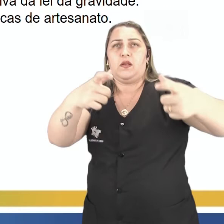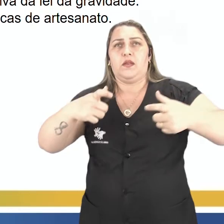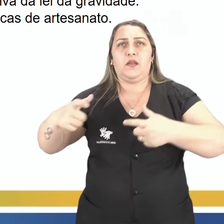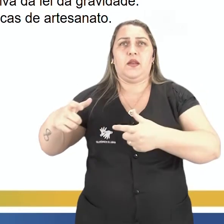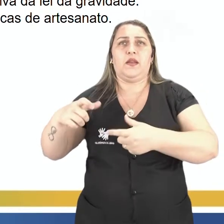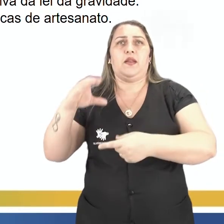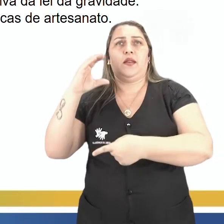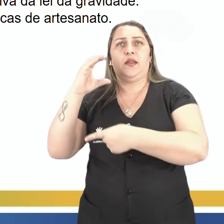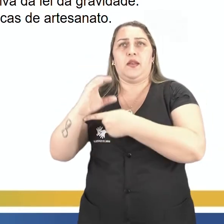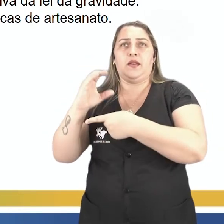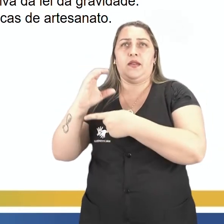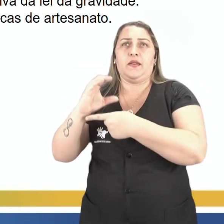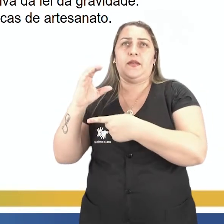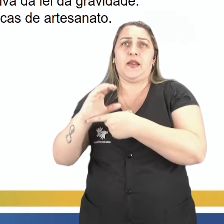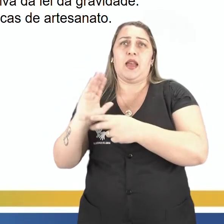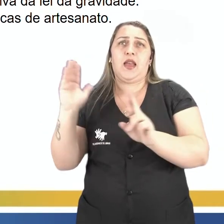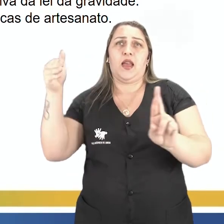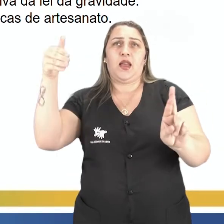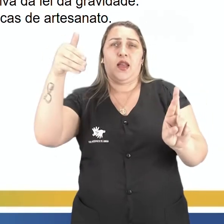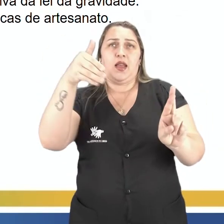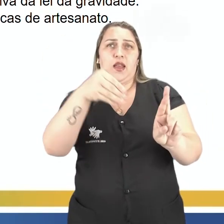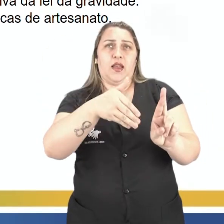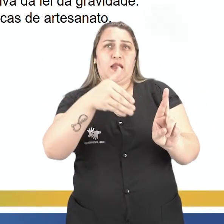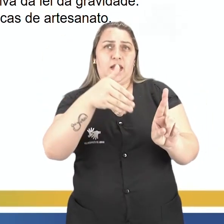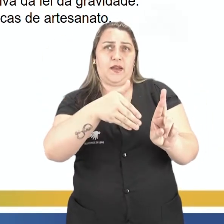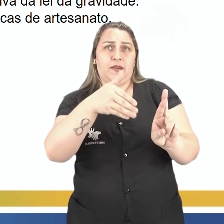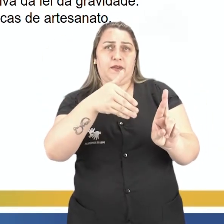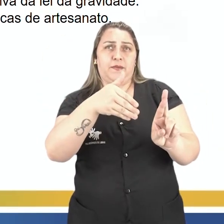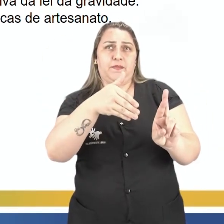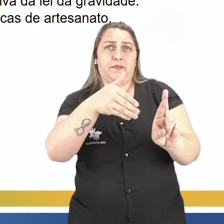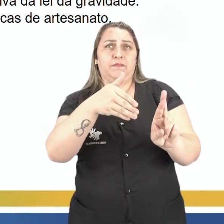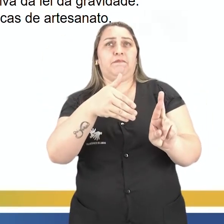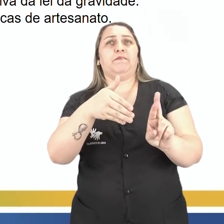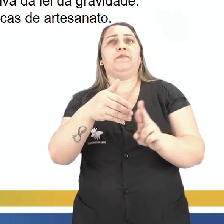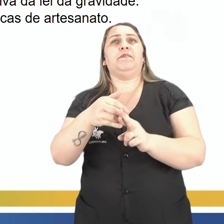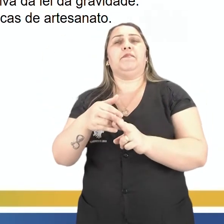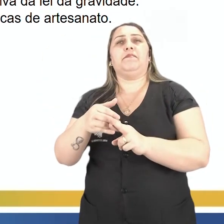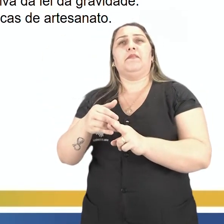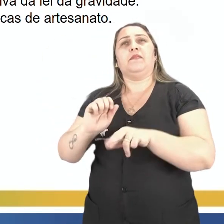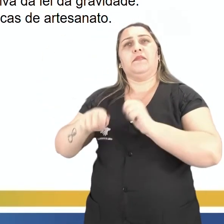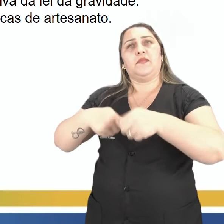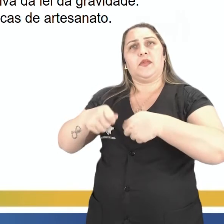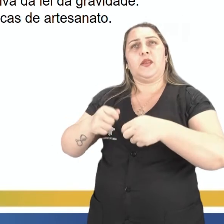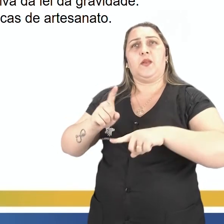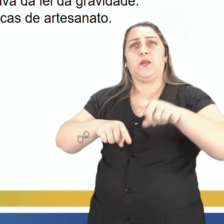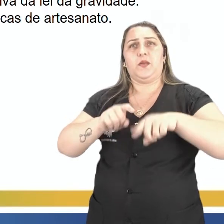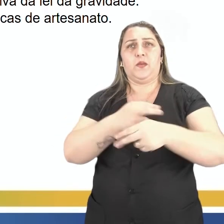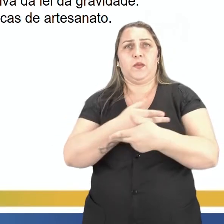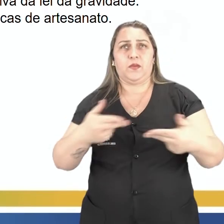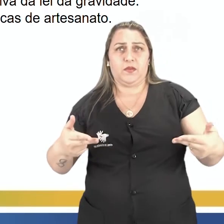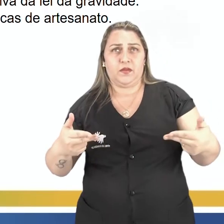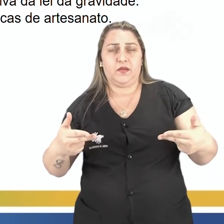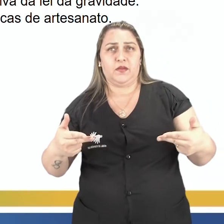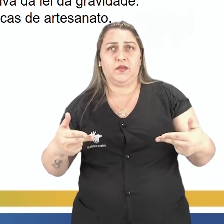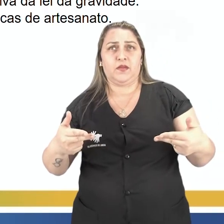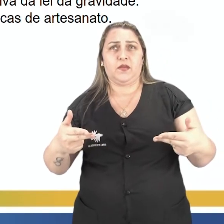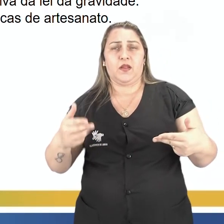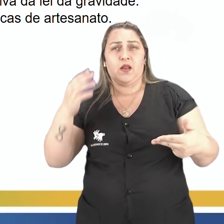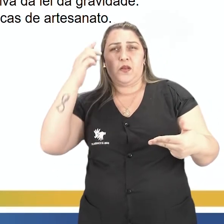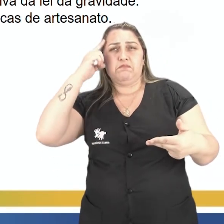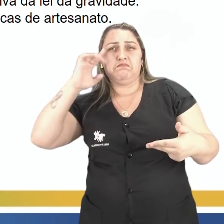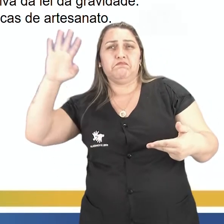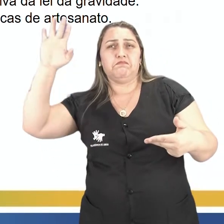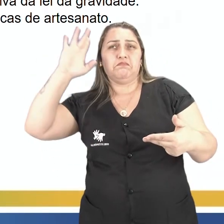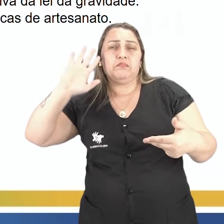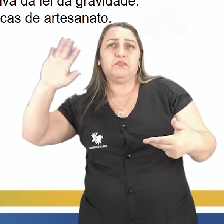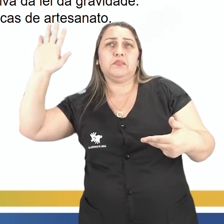exposição? Observem bem a obra, gente. C. Representação simbólica de objetos oníricos, ou seja, do